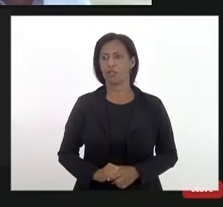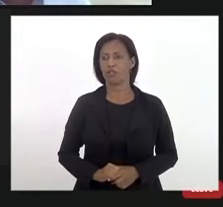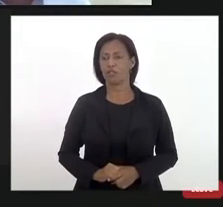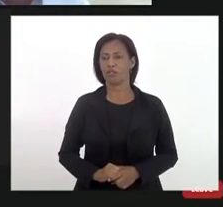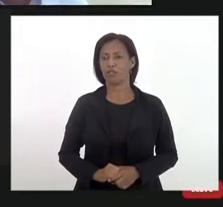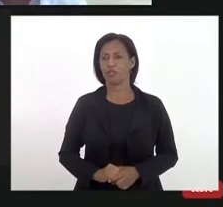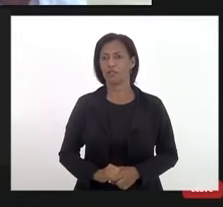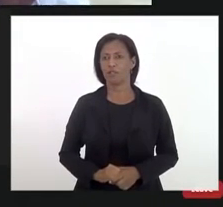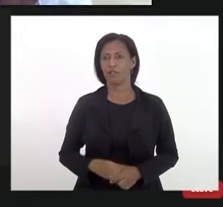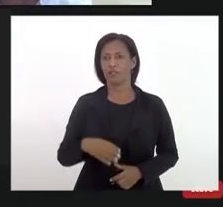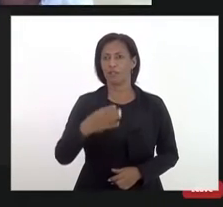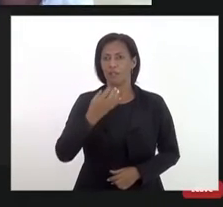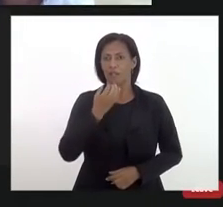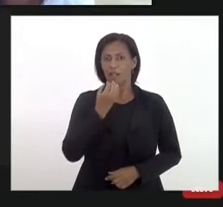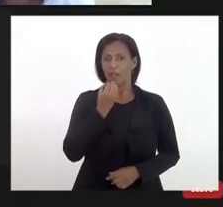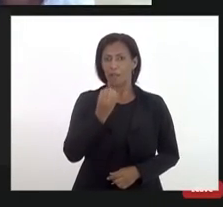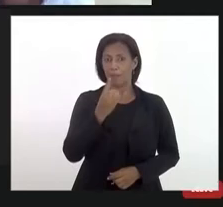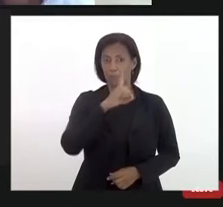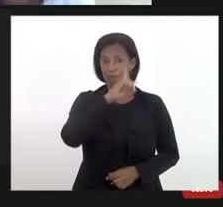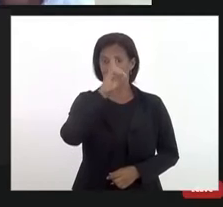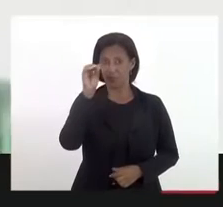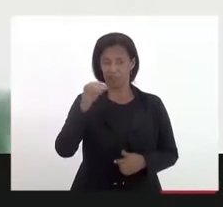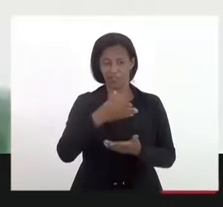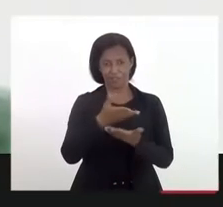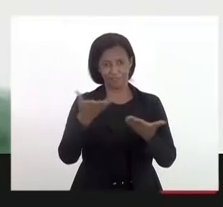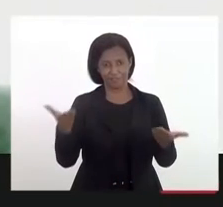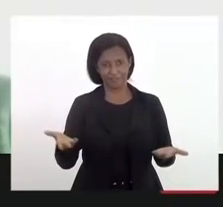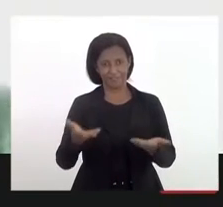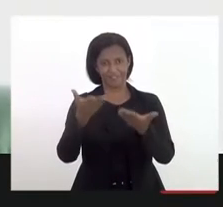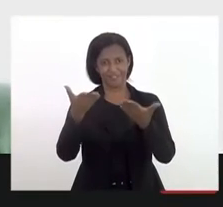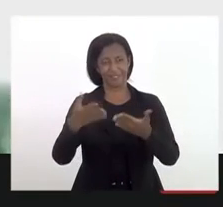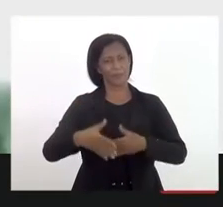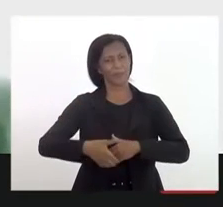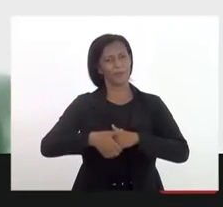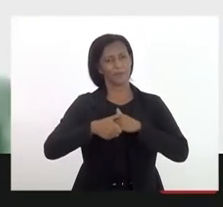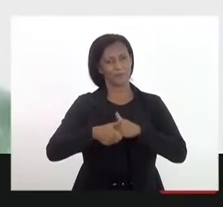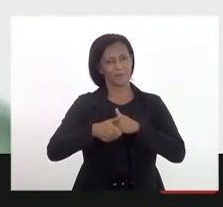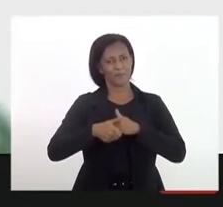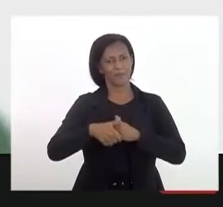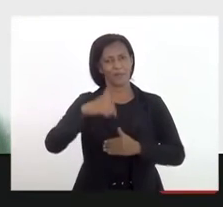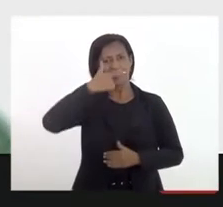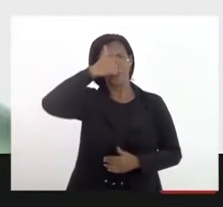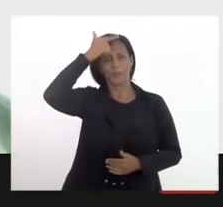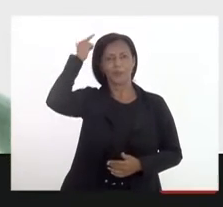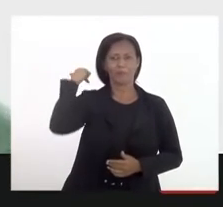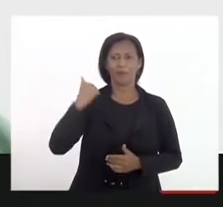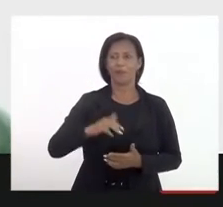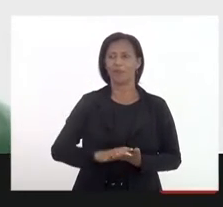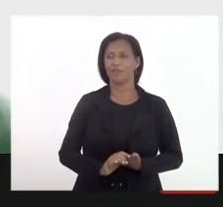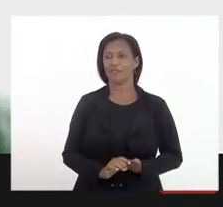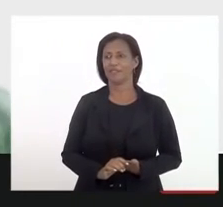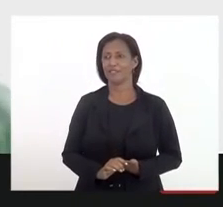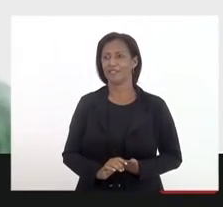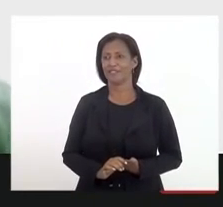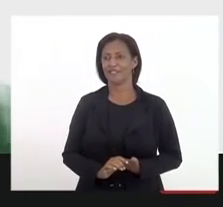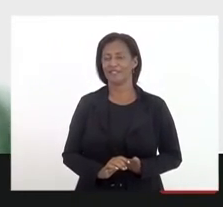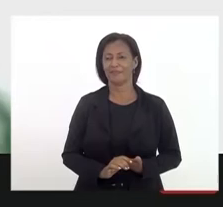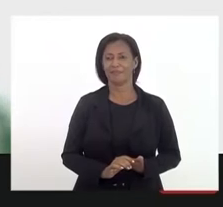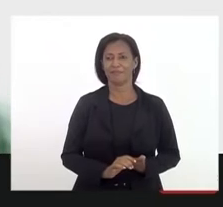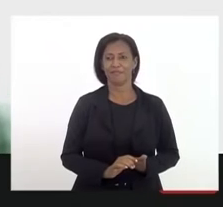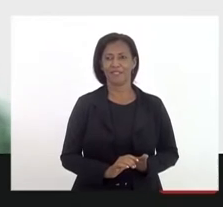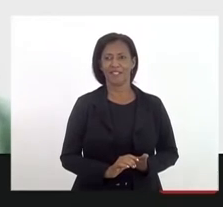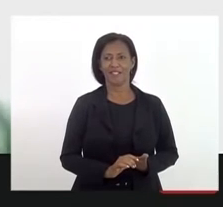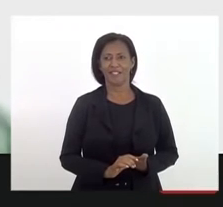Bom dia a todos. Cumprimento aqui o deputado Luiz Paulo e demais deputados presentes, o secretário Vinícius Faral,